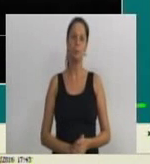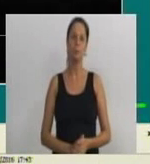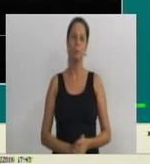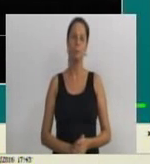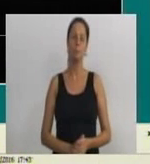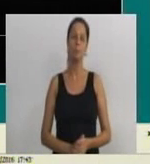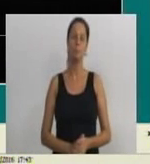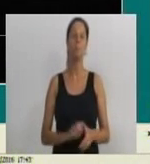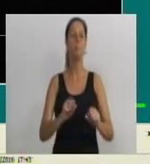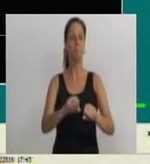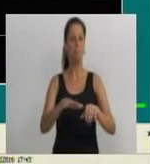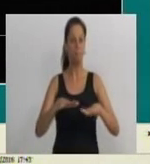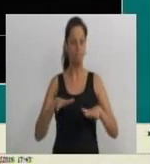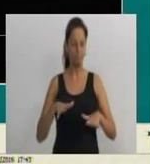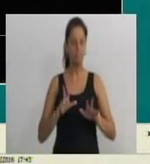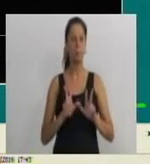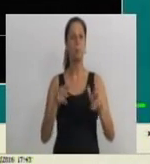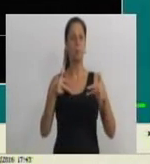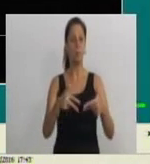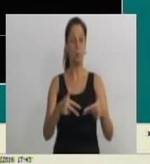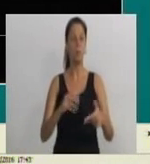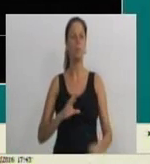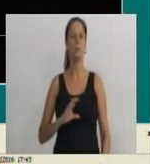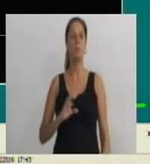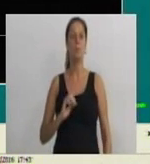Sessão do plenário, a Consegue.